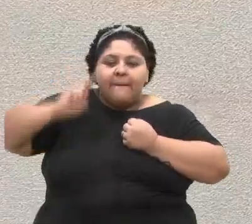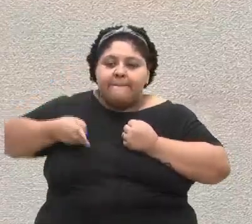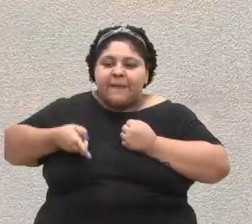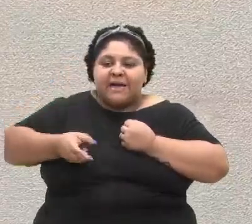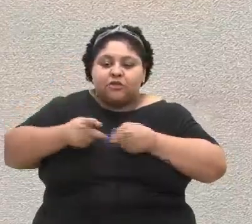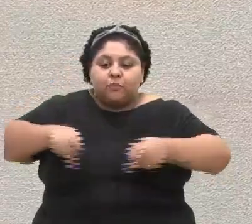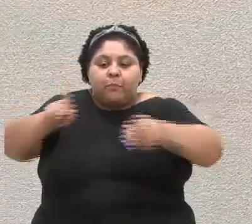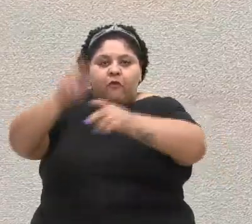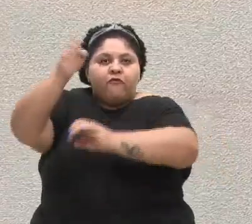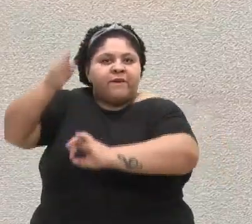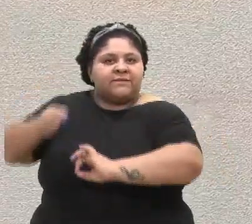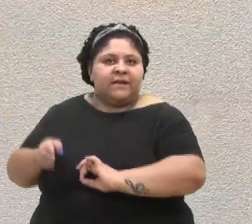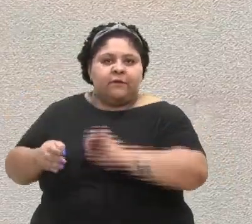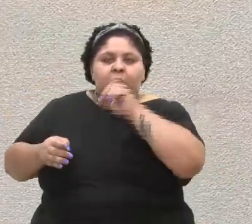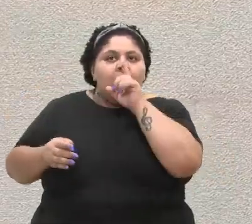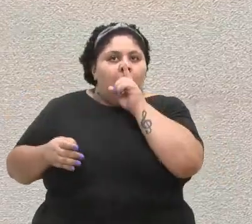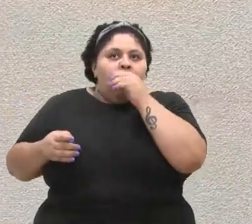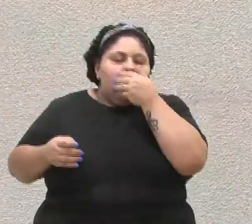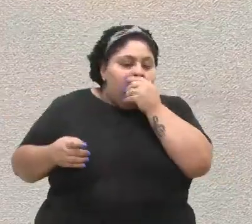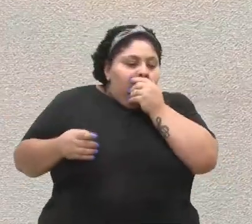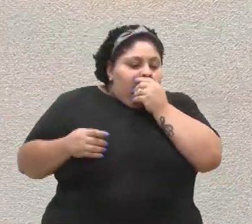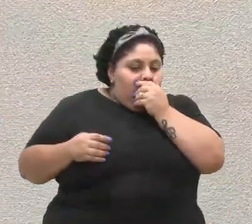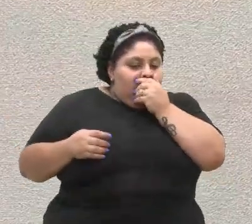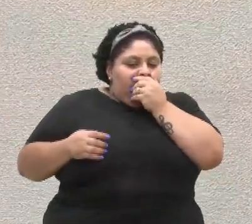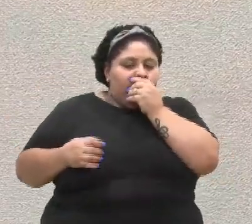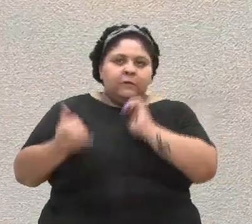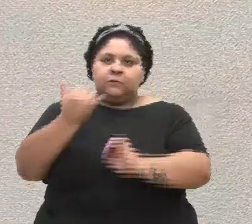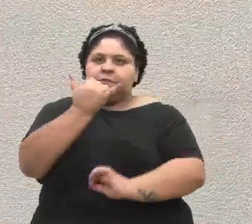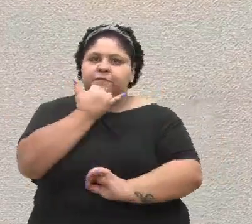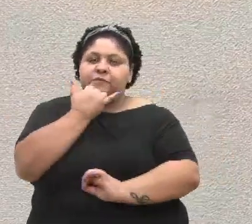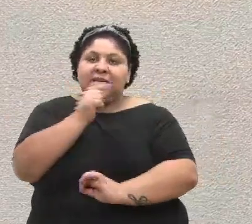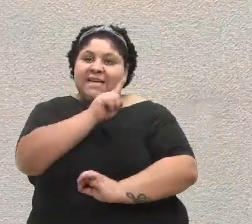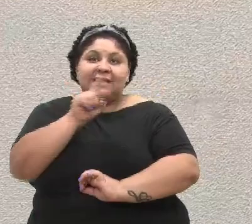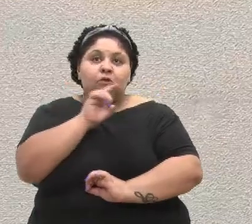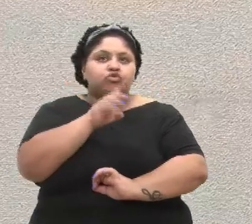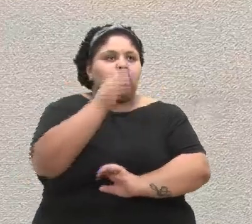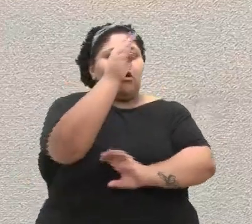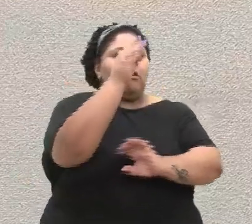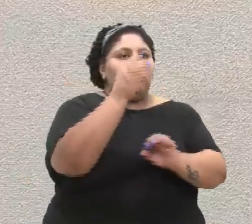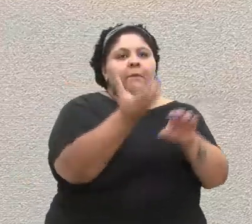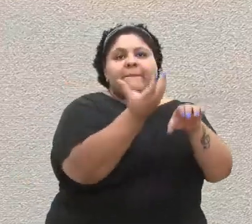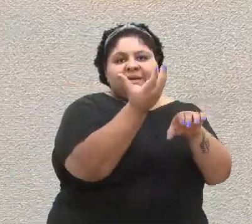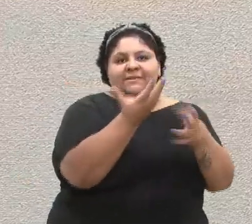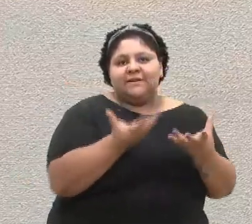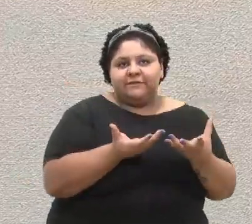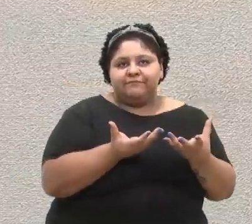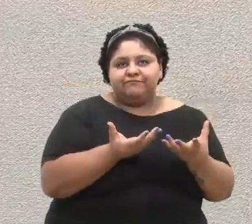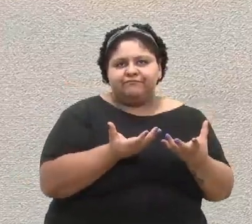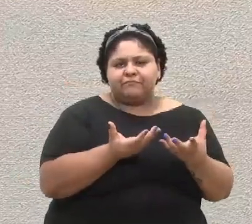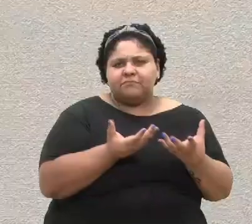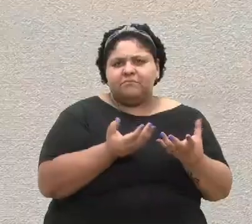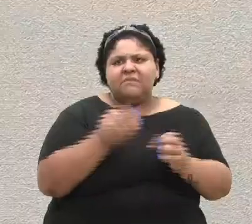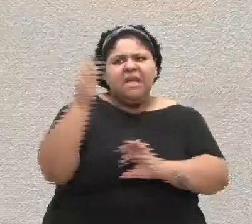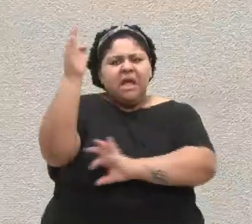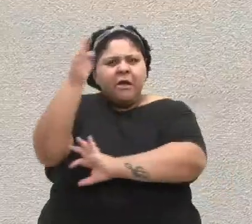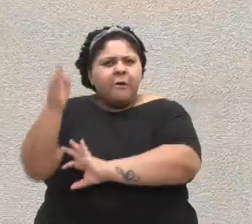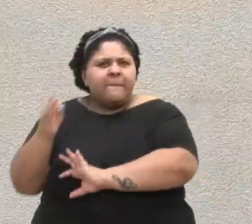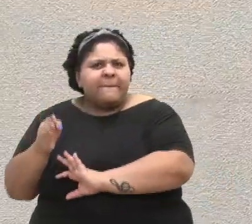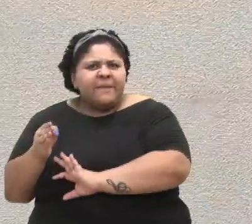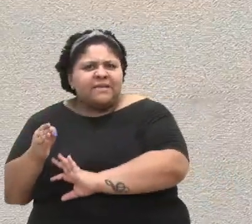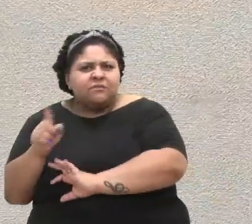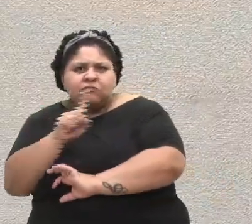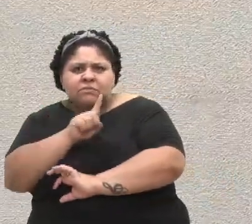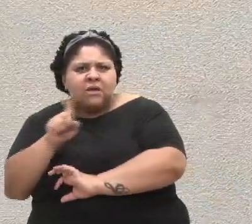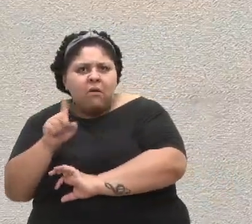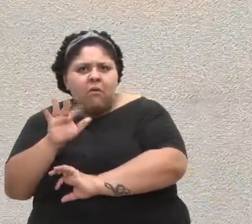Porque tudo tem que ir para lá, né? Dizem que o Brasil é uma federação. Federação é uma ova. Aonde que é a